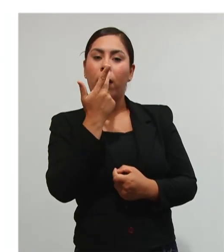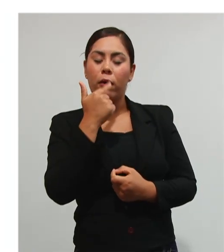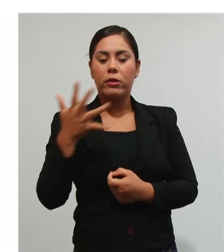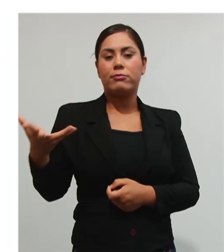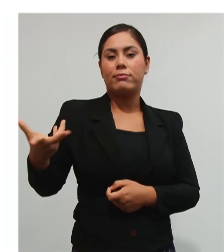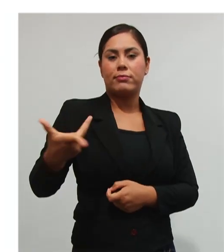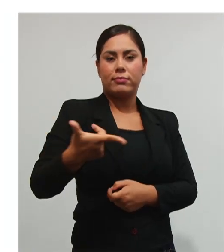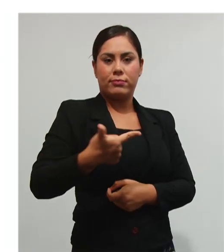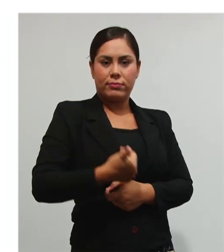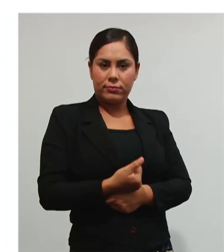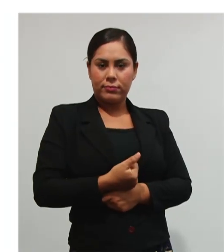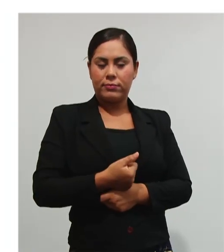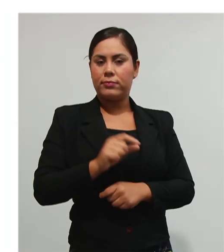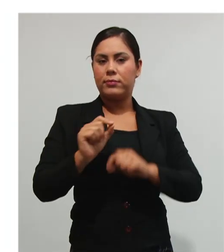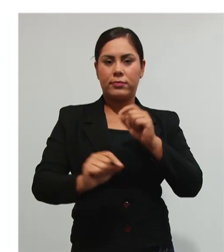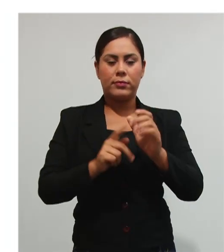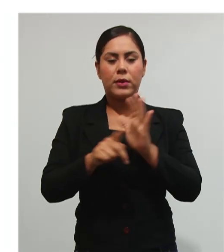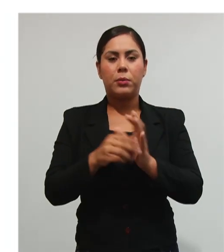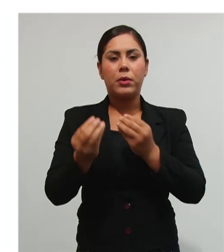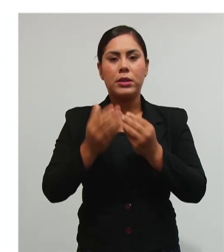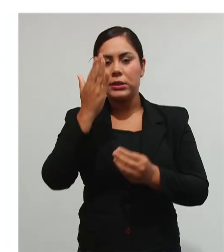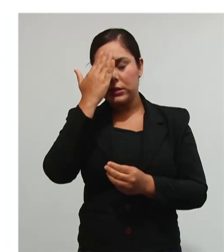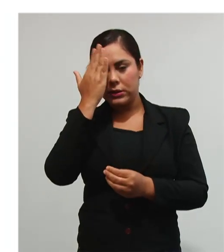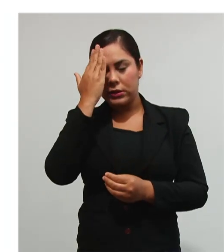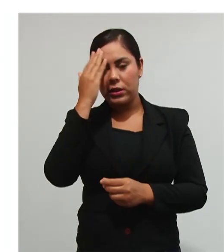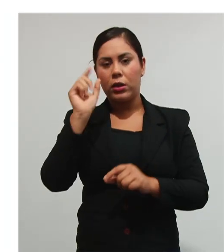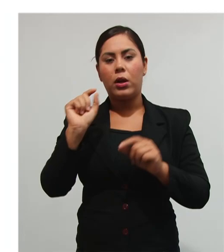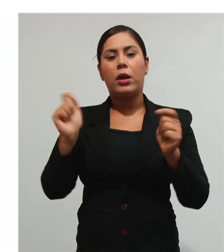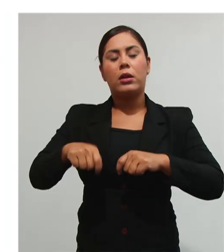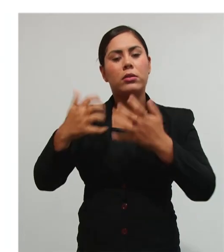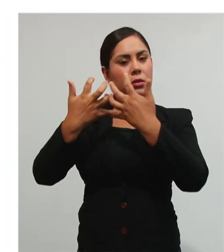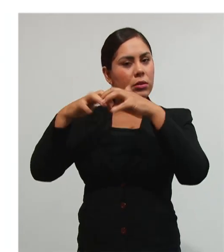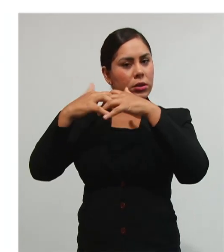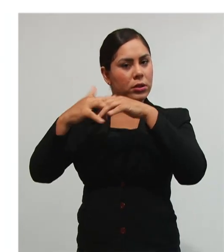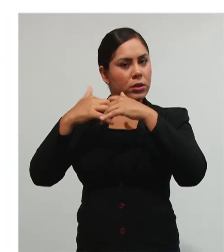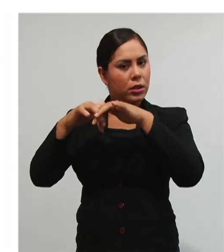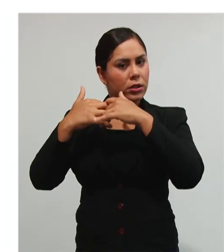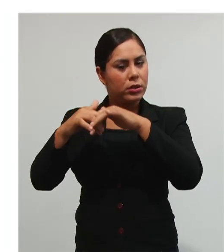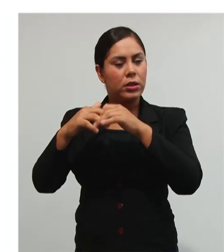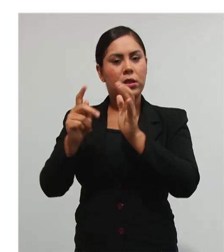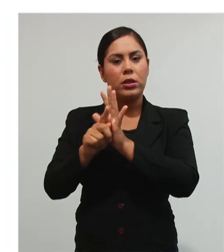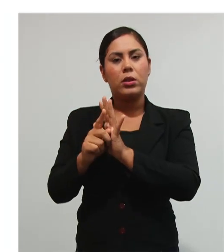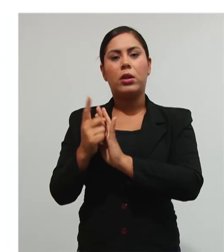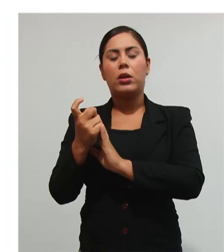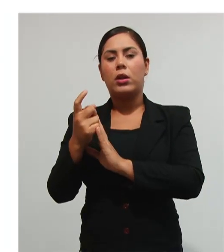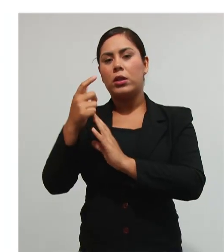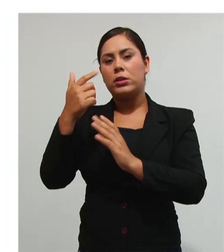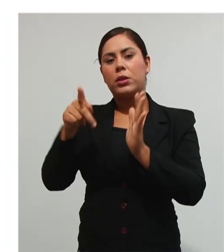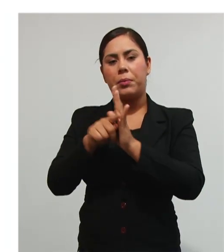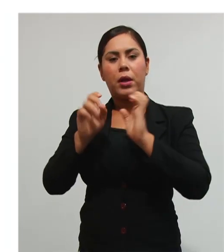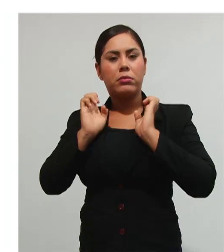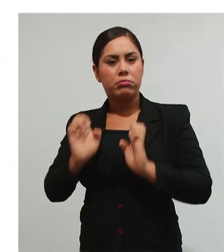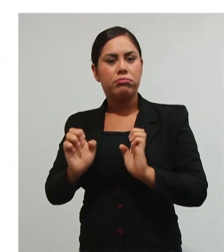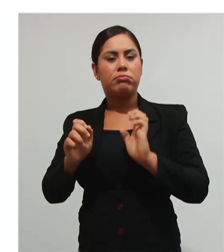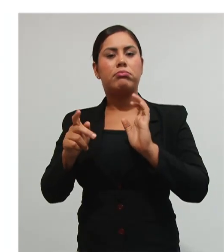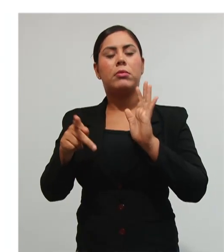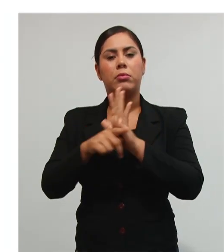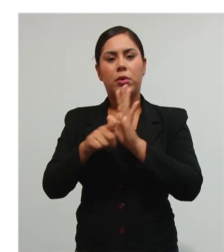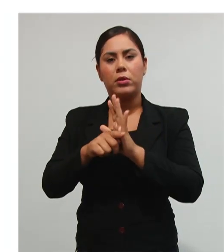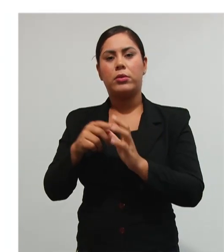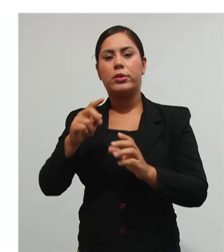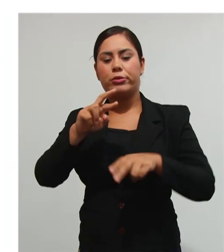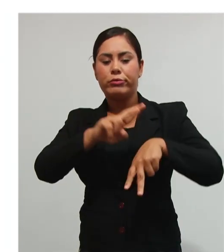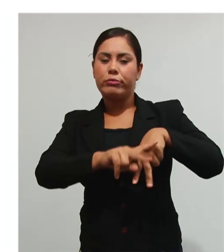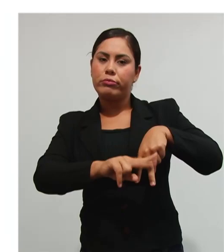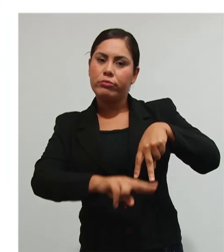habilidades heterogêneas e membros que reflitam a heterogeneidade étnica, socioeconômica e de